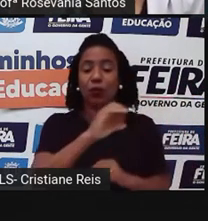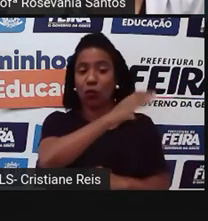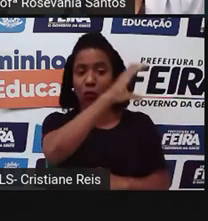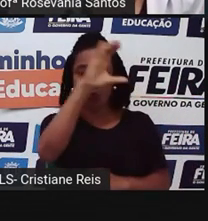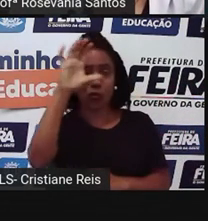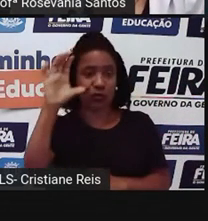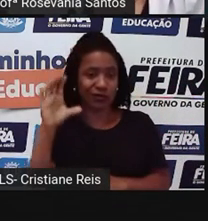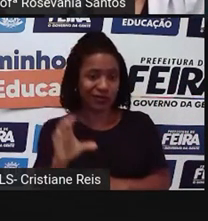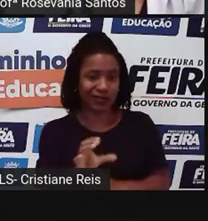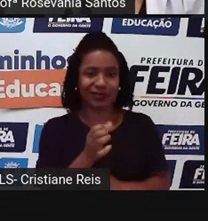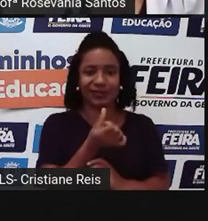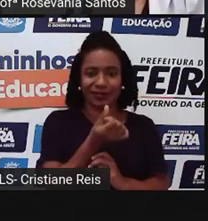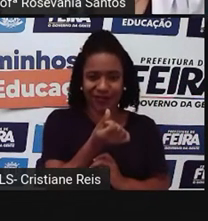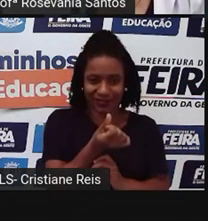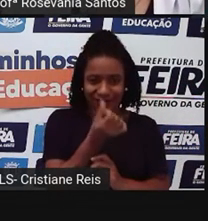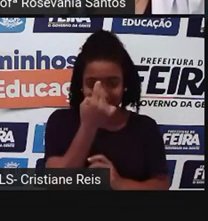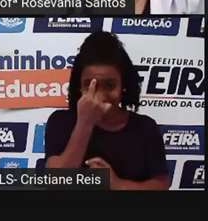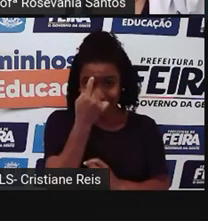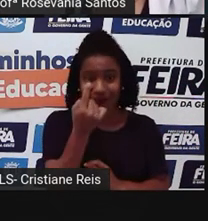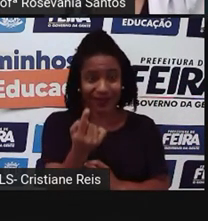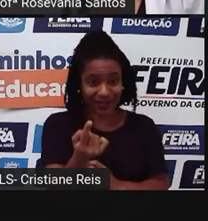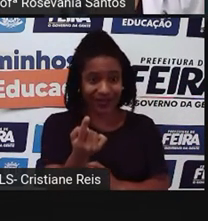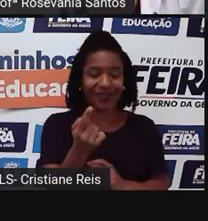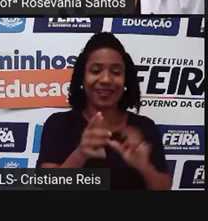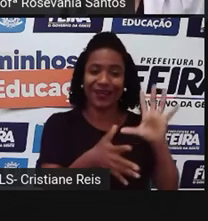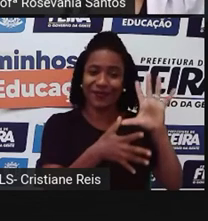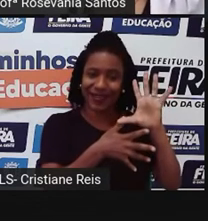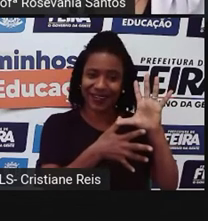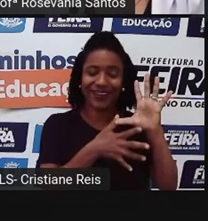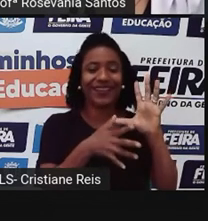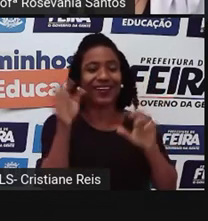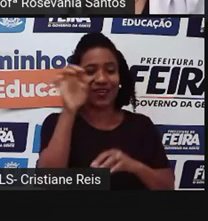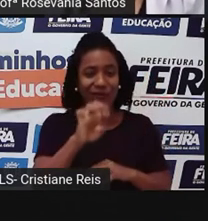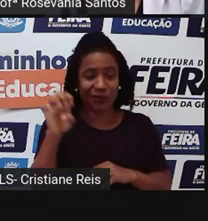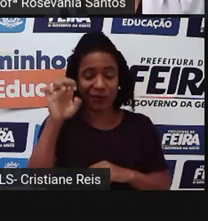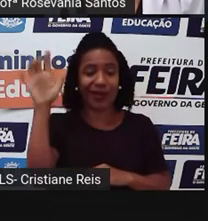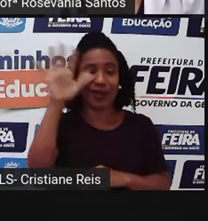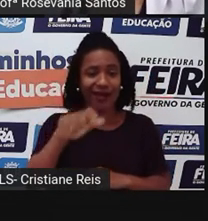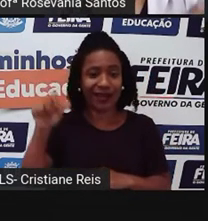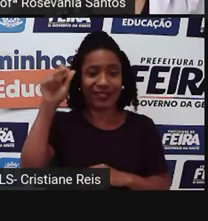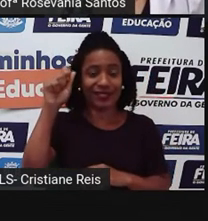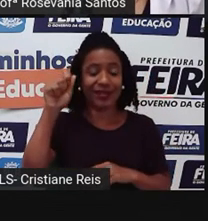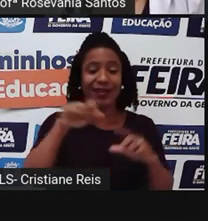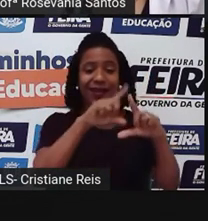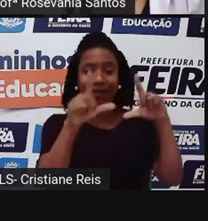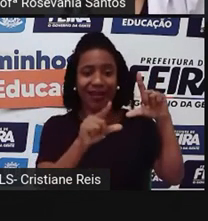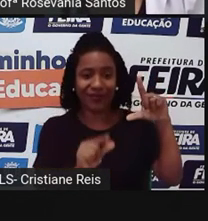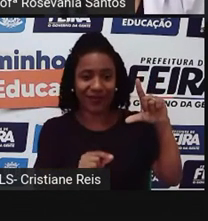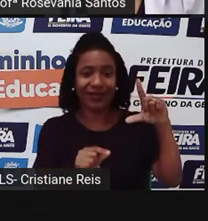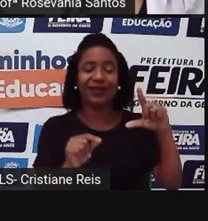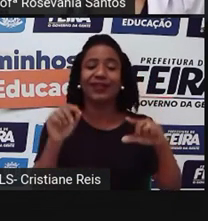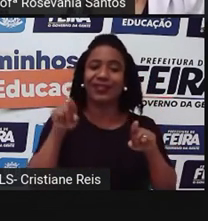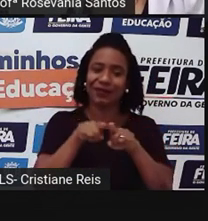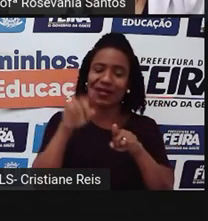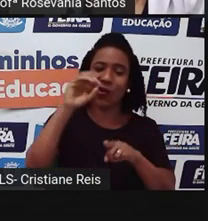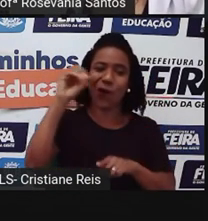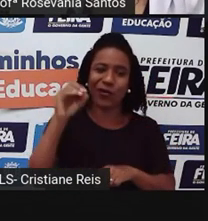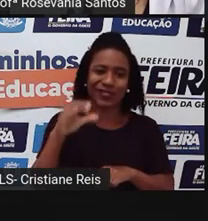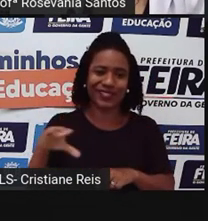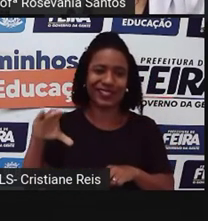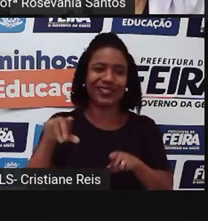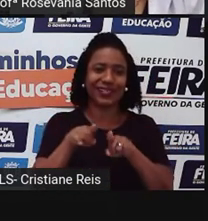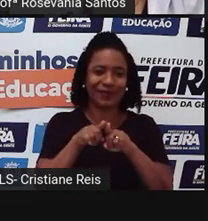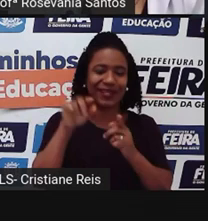tem 6 continentes, só recapitulando, né? A América, a Europa, a Ásia, a África e a Oceania, e também